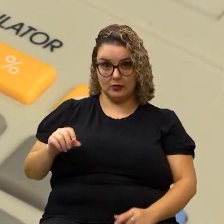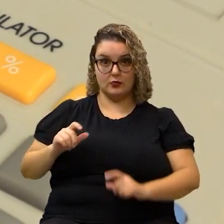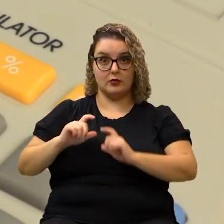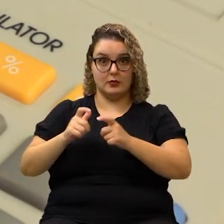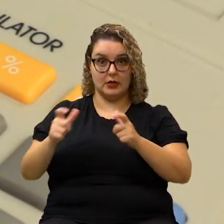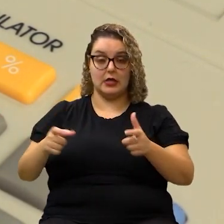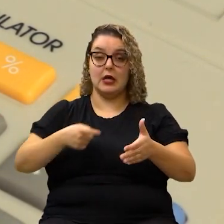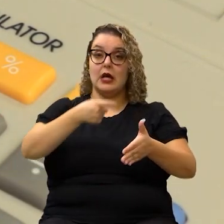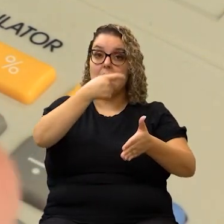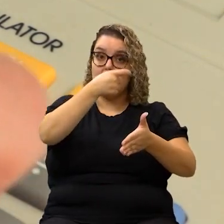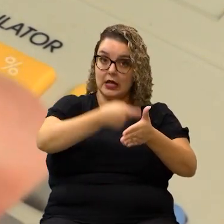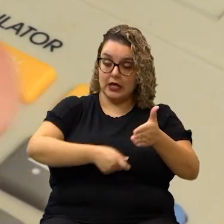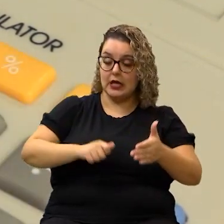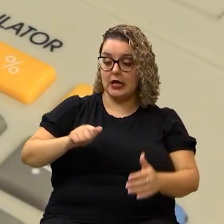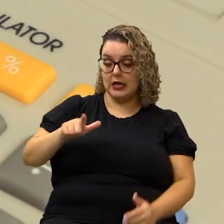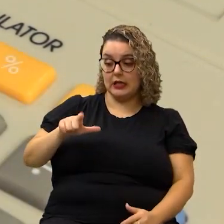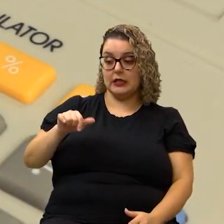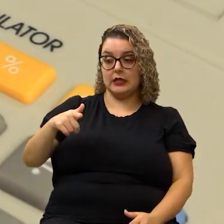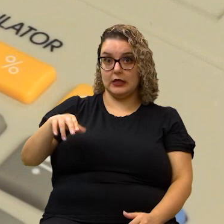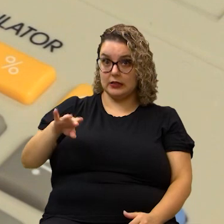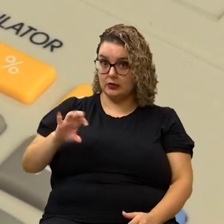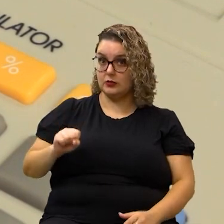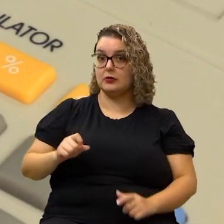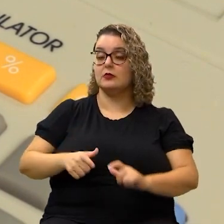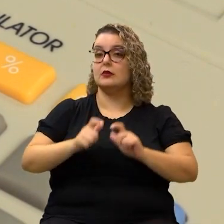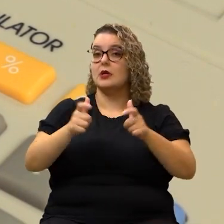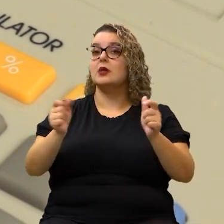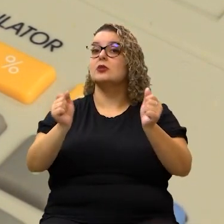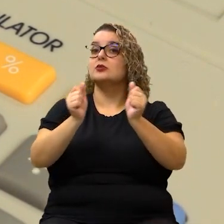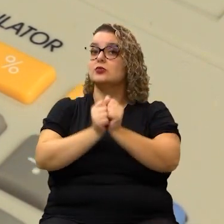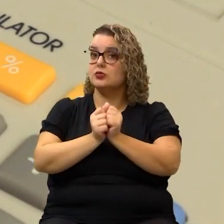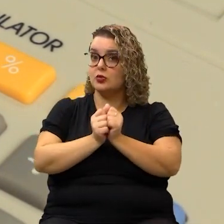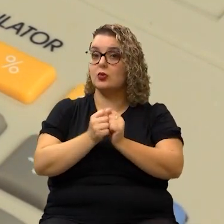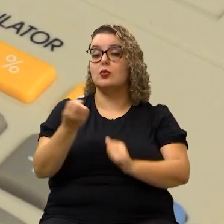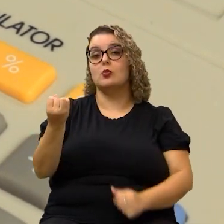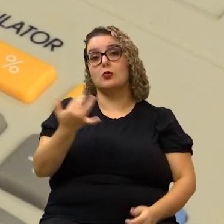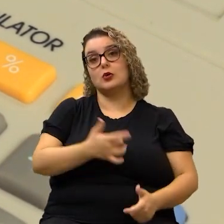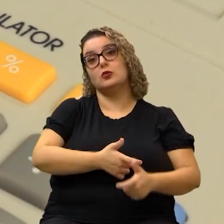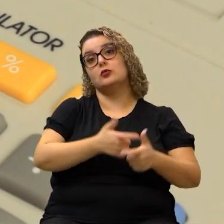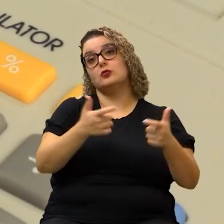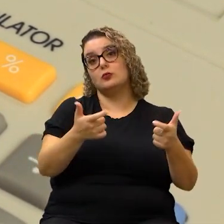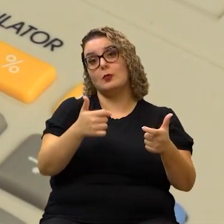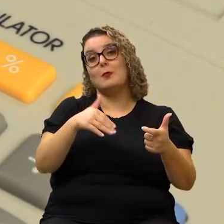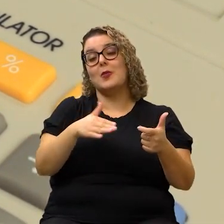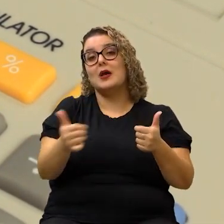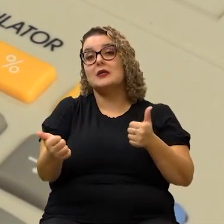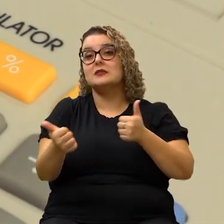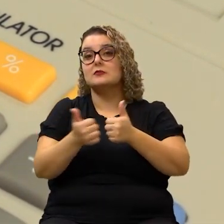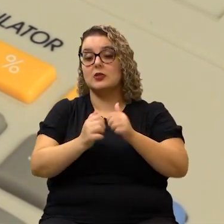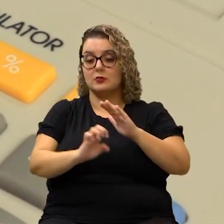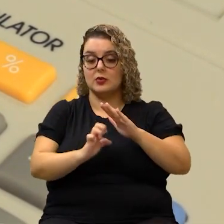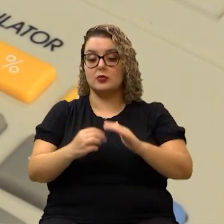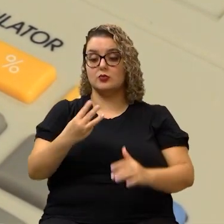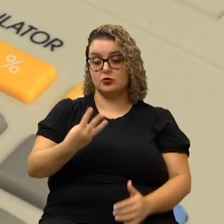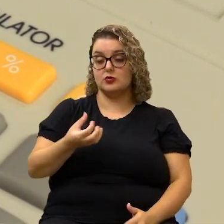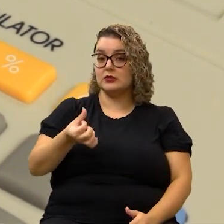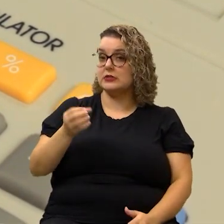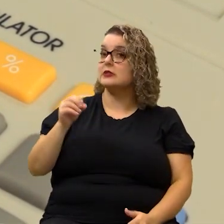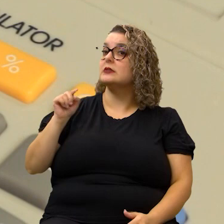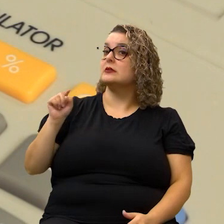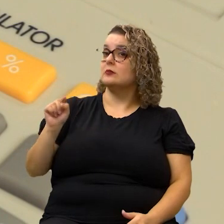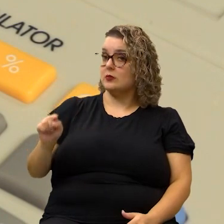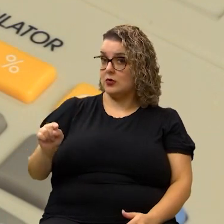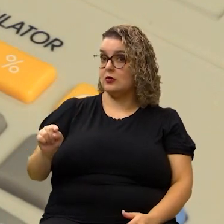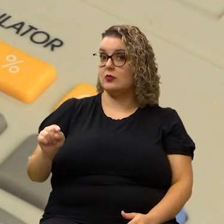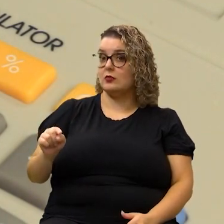a taxa, a alíquota do imposto, ela vai crescendo também. Então, quanto mais próxima a empresa tiver dos 360